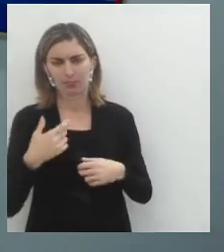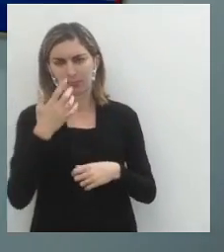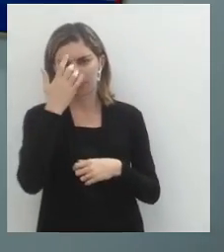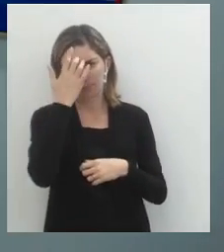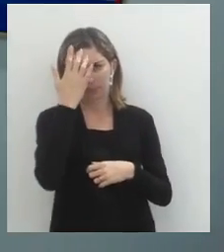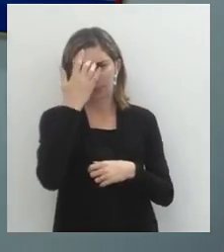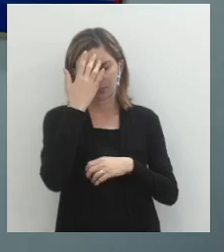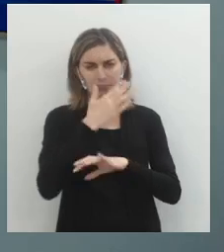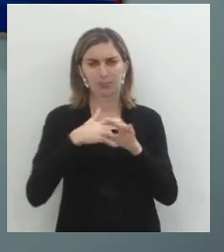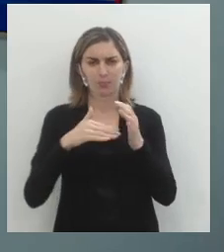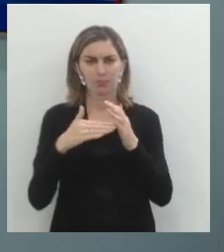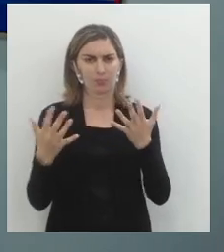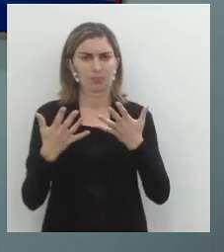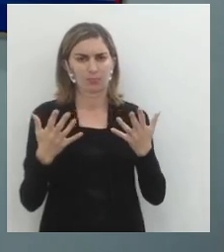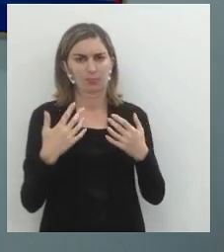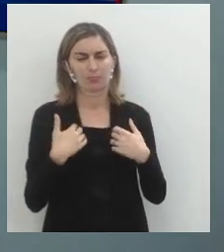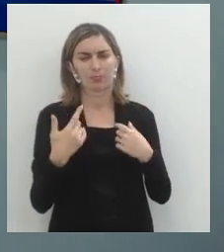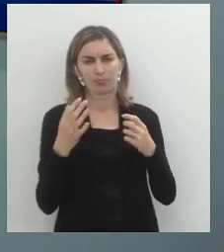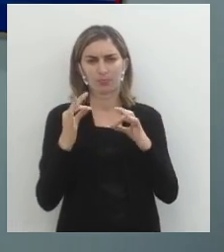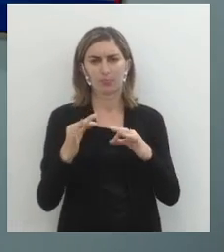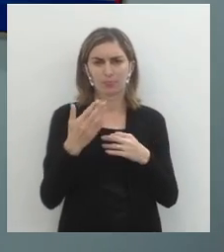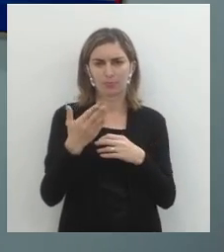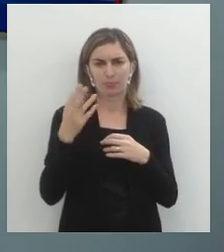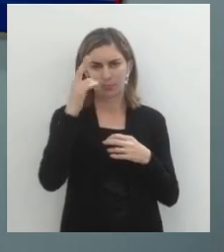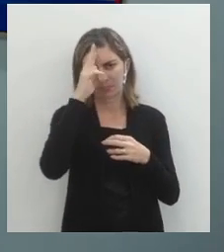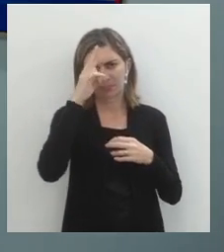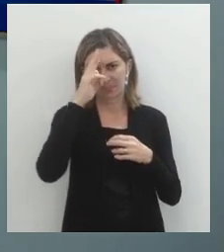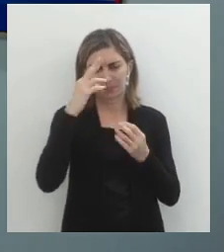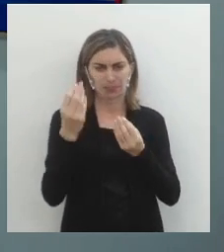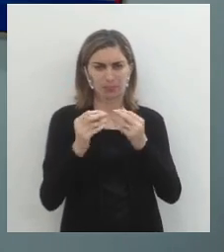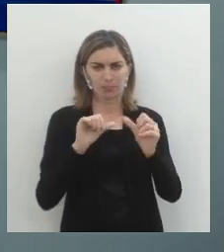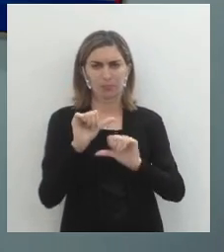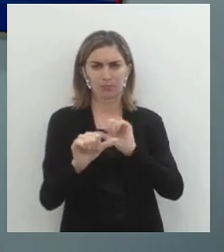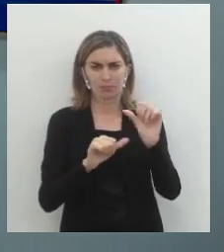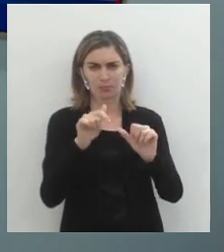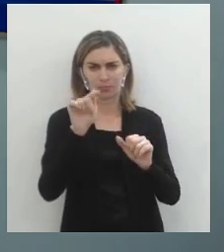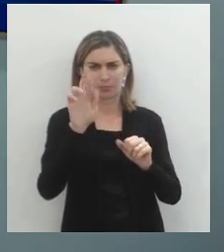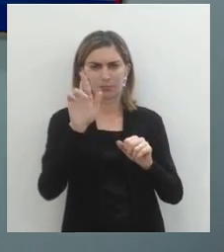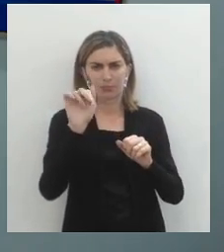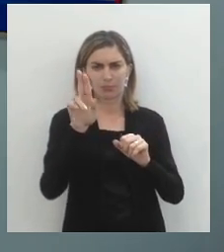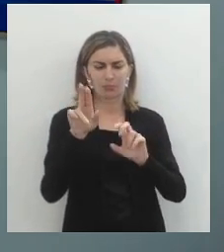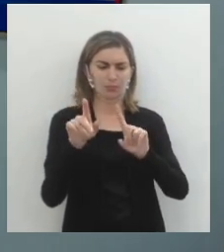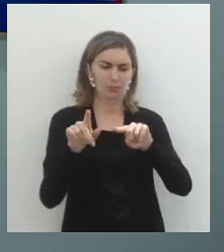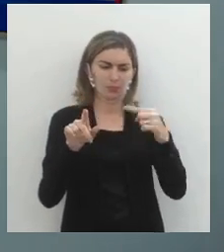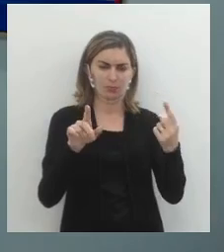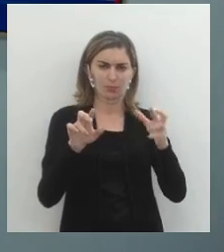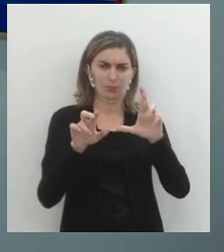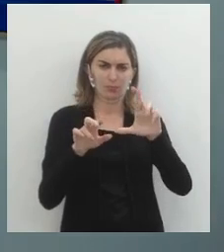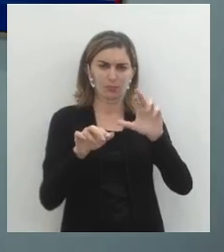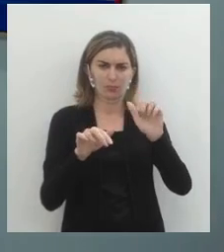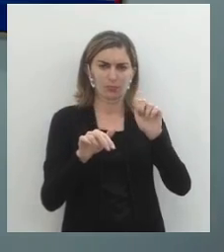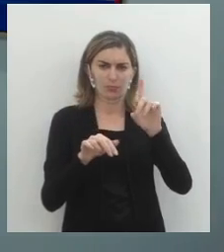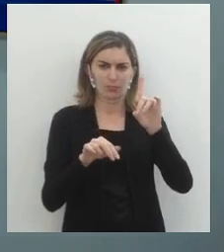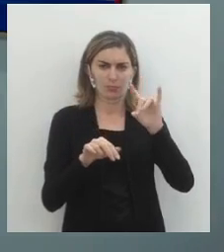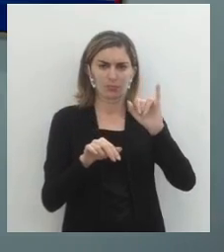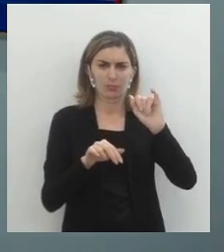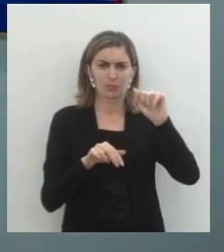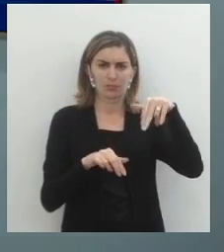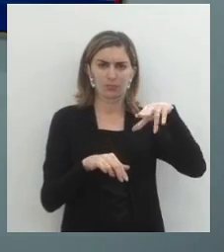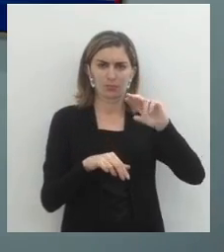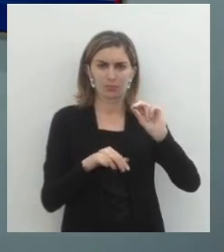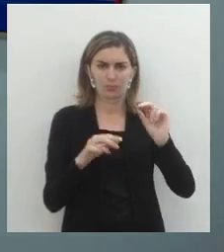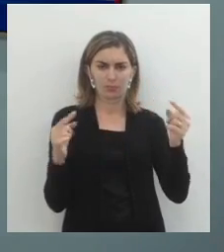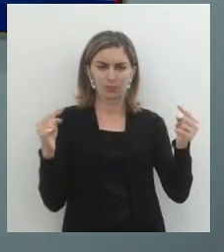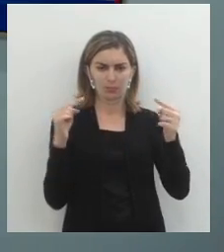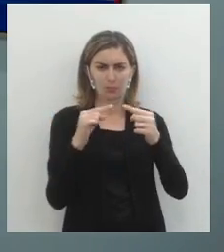facilidade tudo que a gente quer. Mas eu tenho certeza que você lembra como é que transforma de grau para radiano. Beleza, é só você associar, galera,